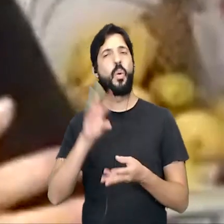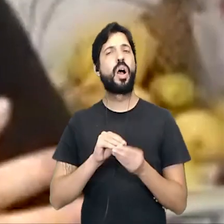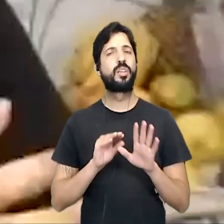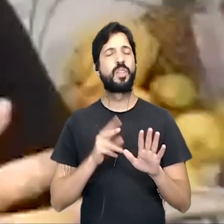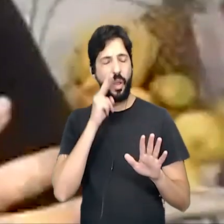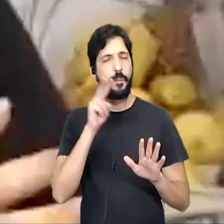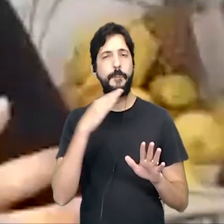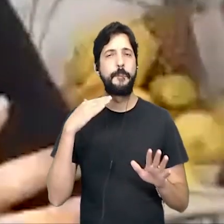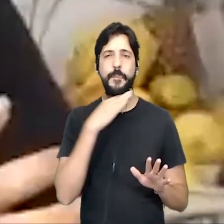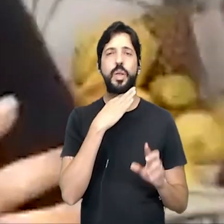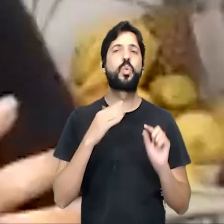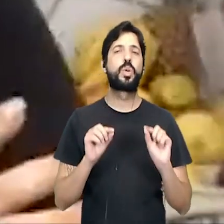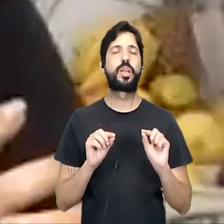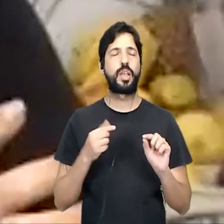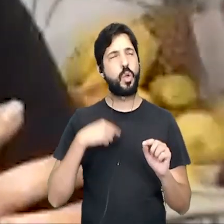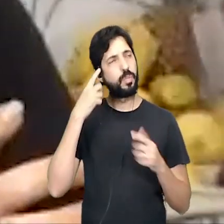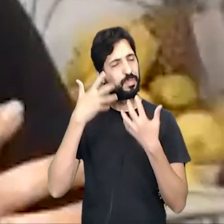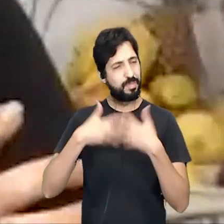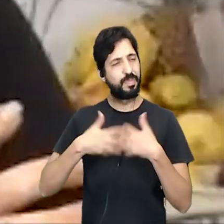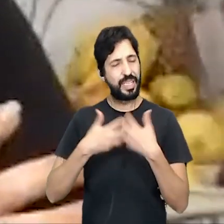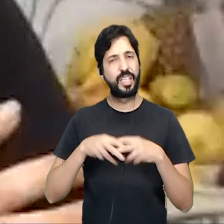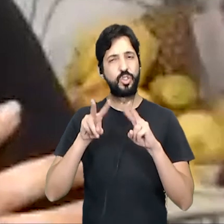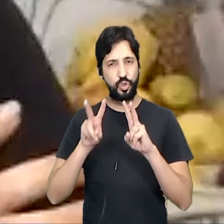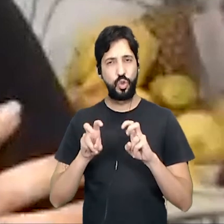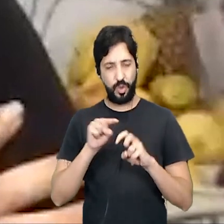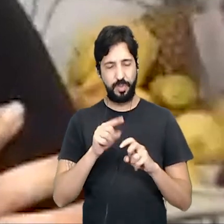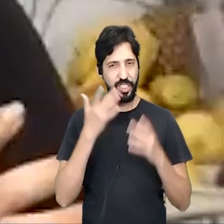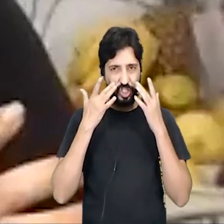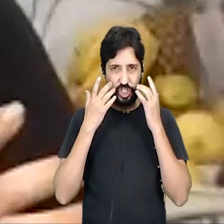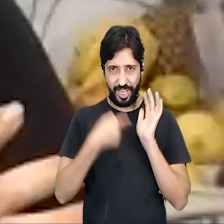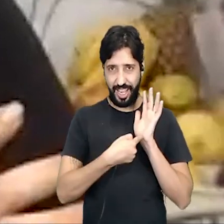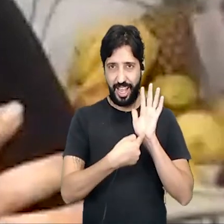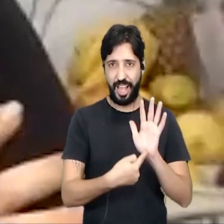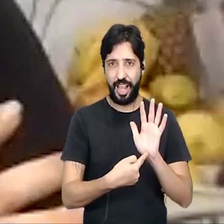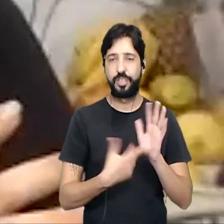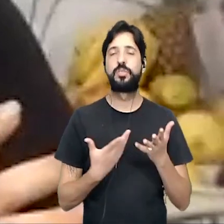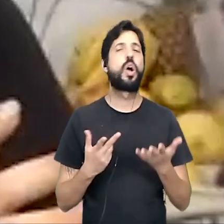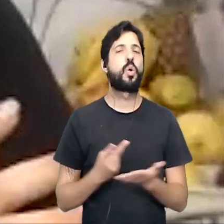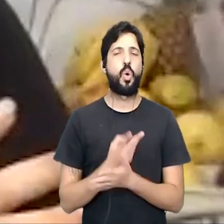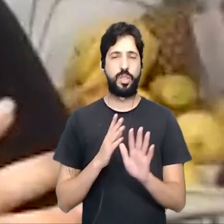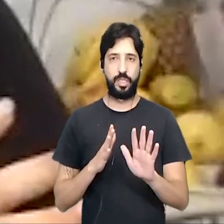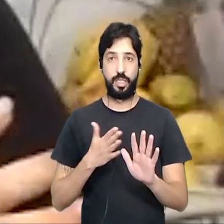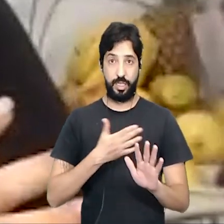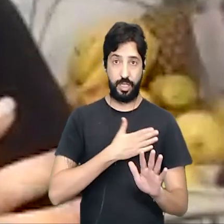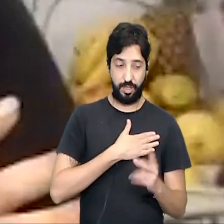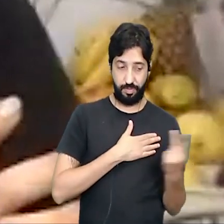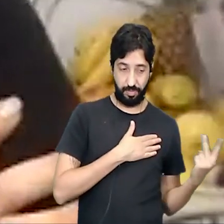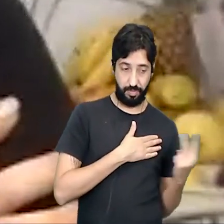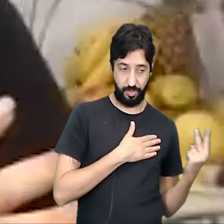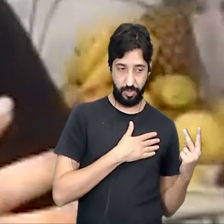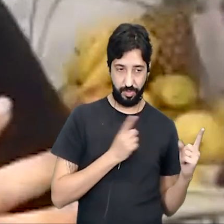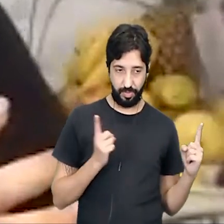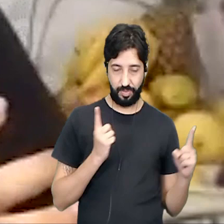Sabe o que eu acho? Assim, sabe como eu vejo? Assim, eu tenho pensado muito o Silêncio do Mundo, muito, porque o que